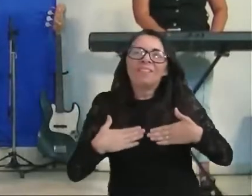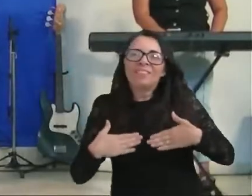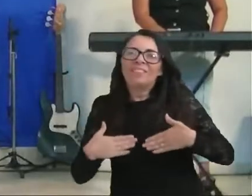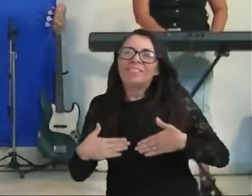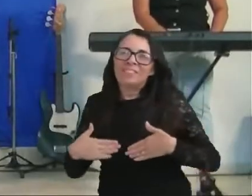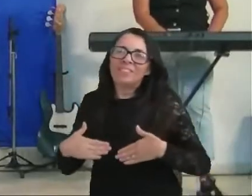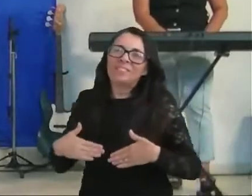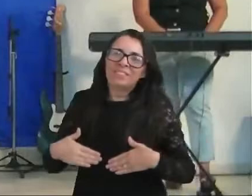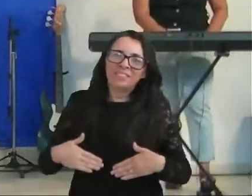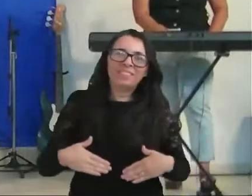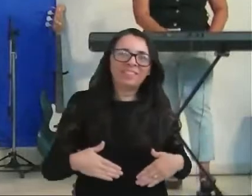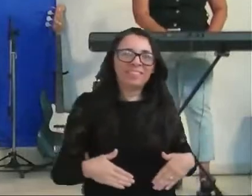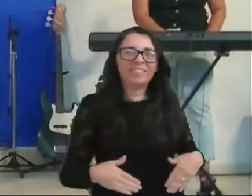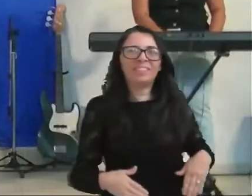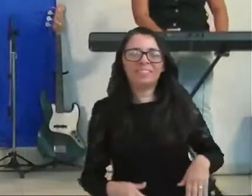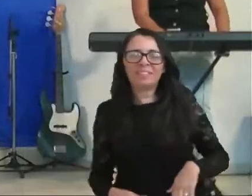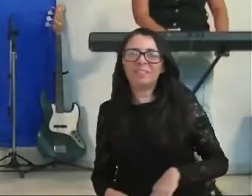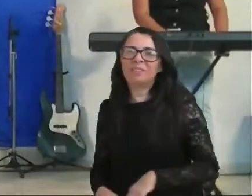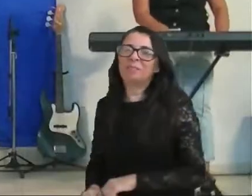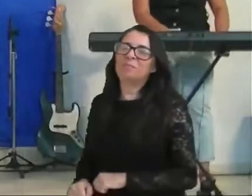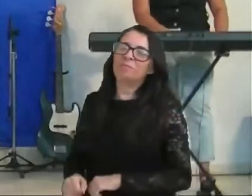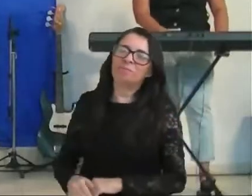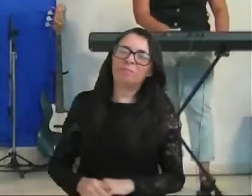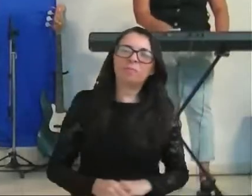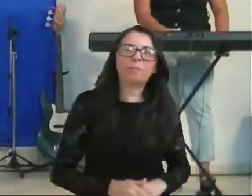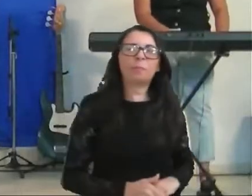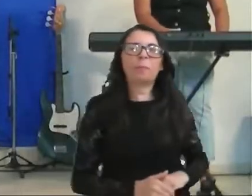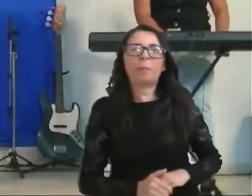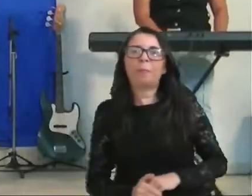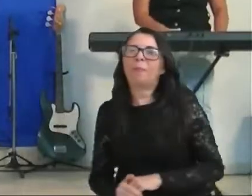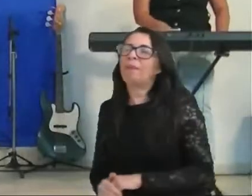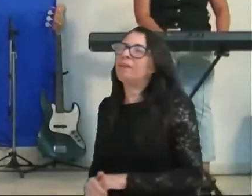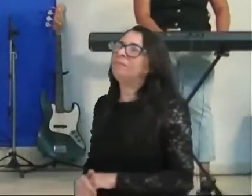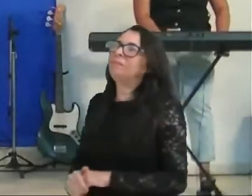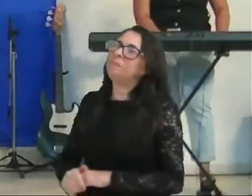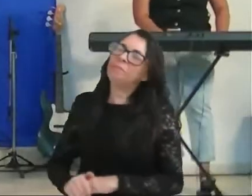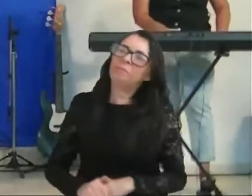Com ousadia vou mover o